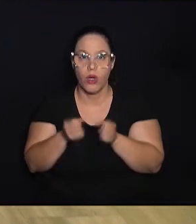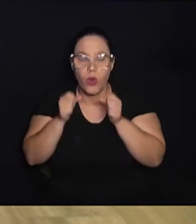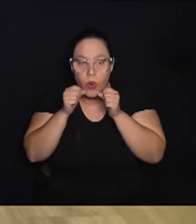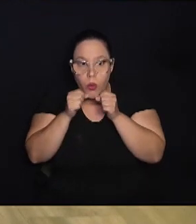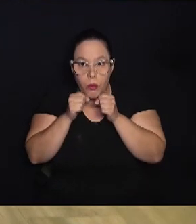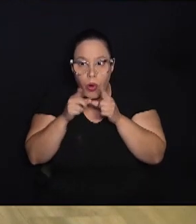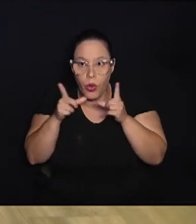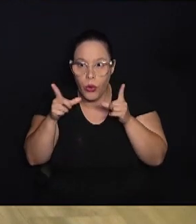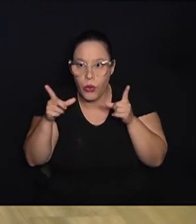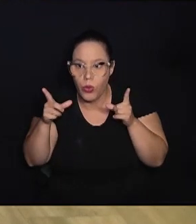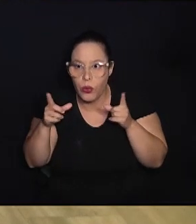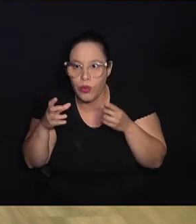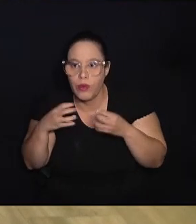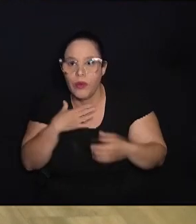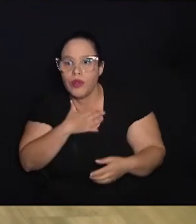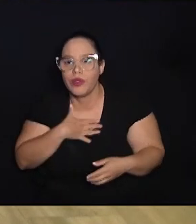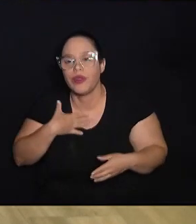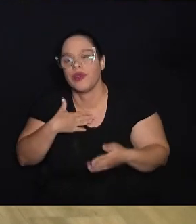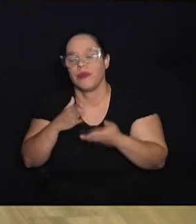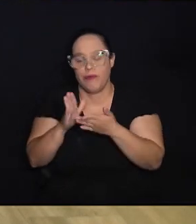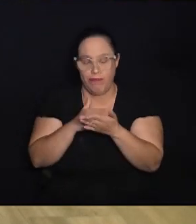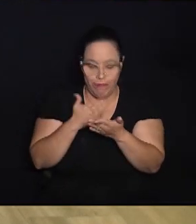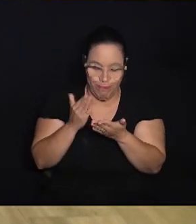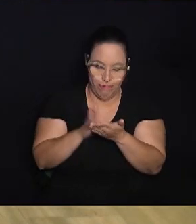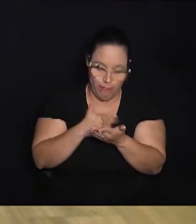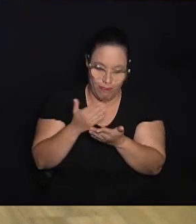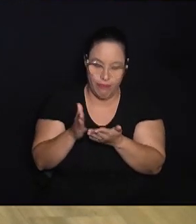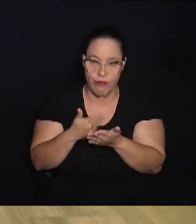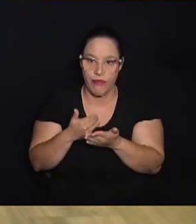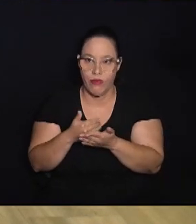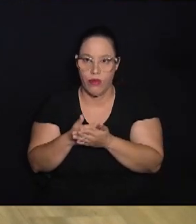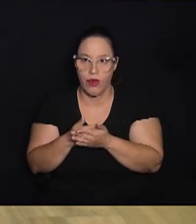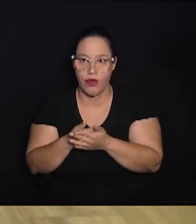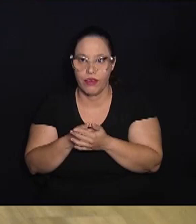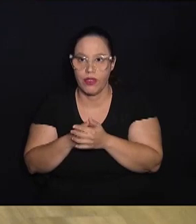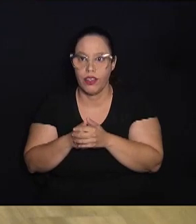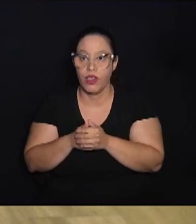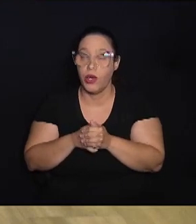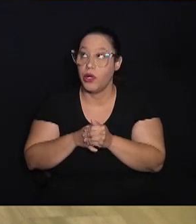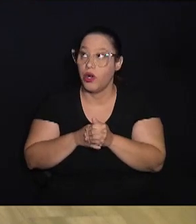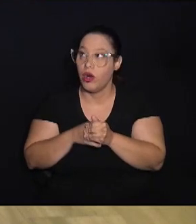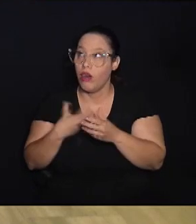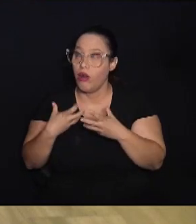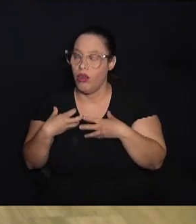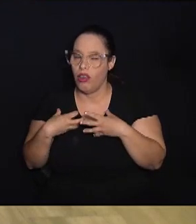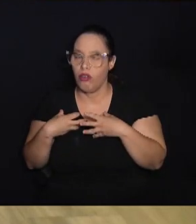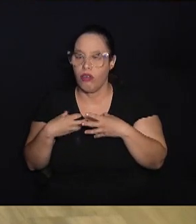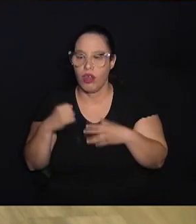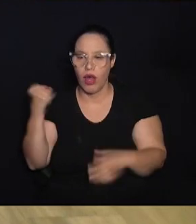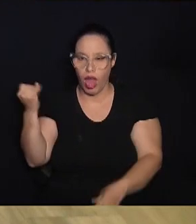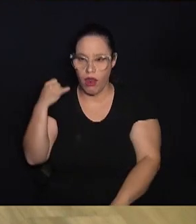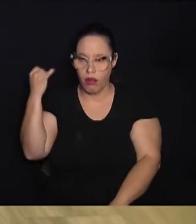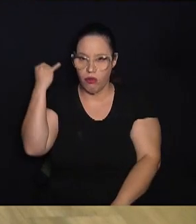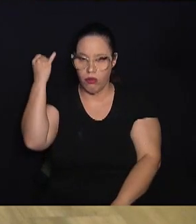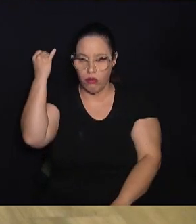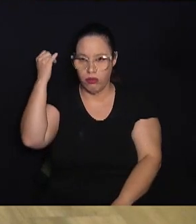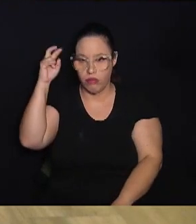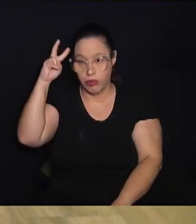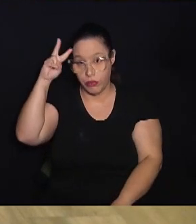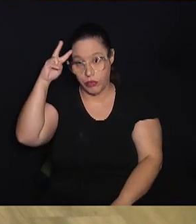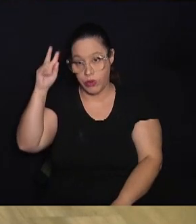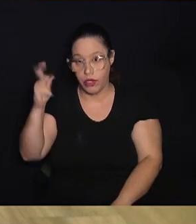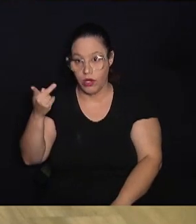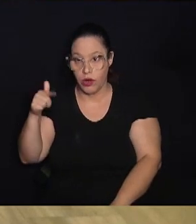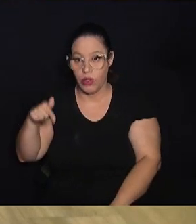gosto pela leitura né Não eu queria eu queria até embarcar numa coisa que ele disse aqui que eu acho que é importante a gente lembrar que assim é o quadrinho na